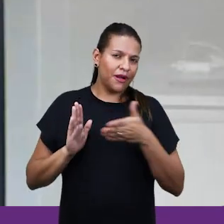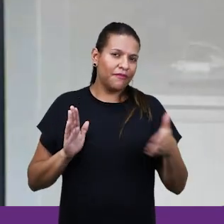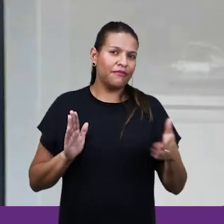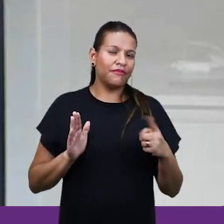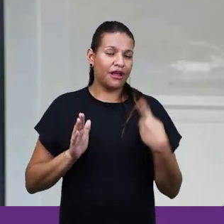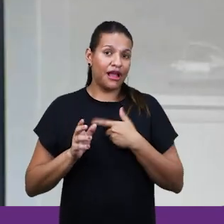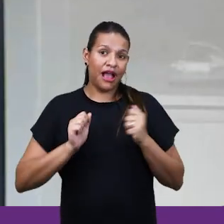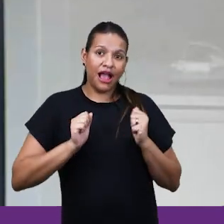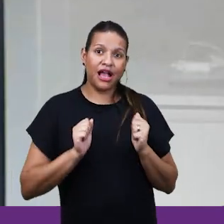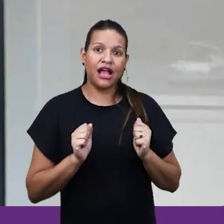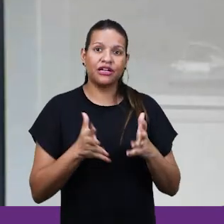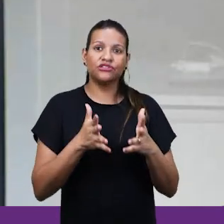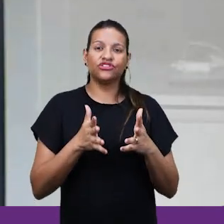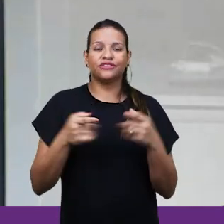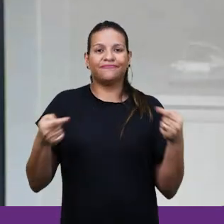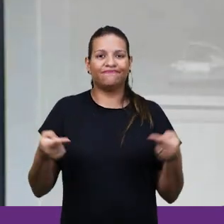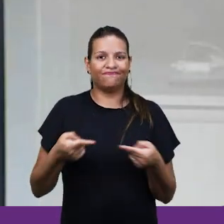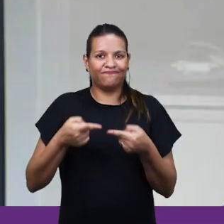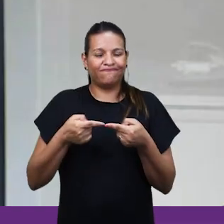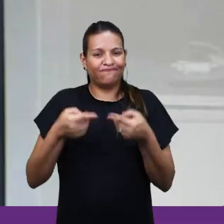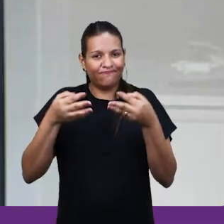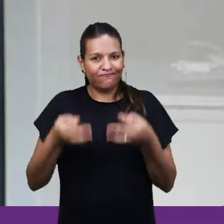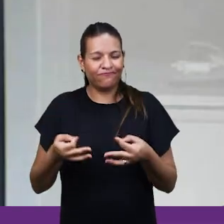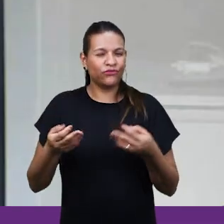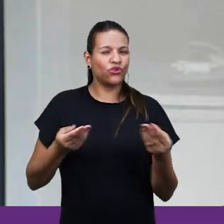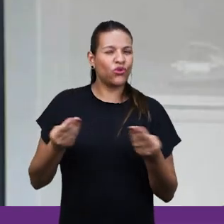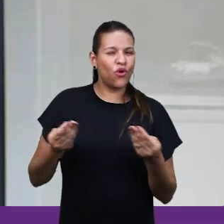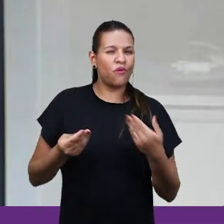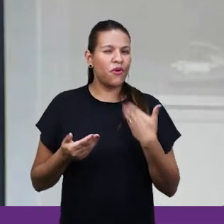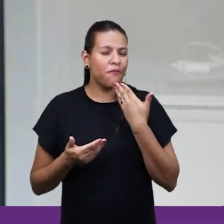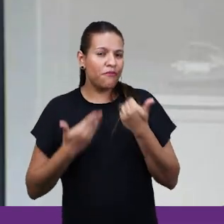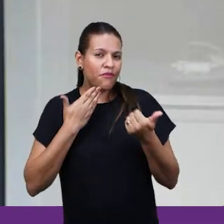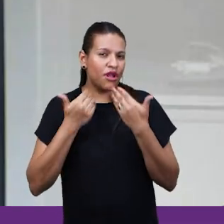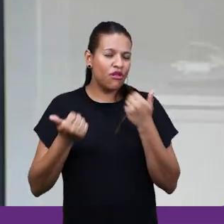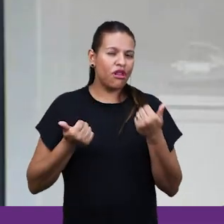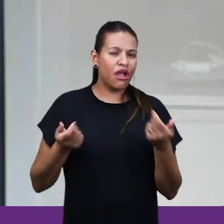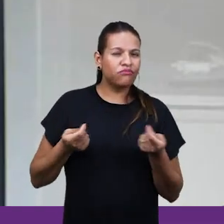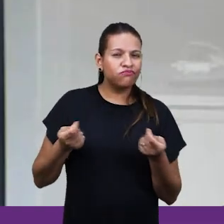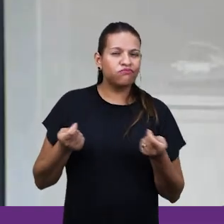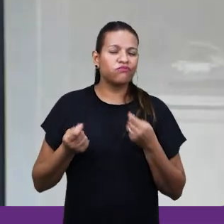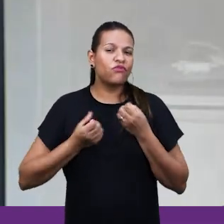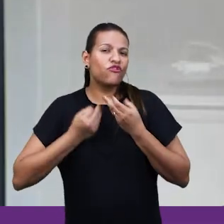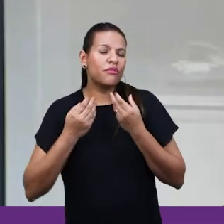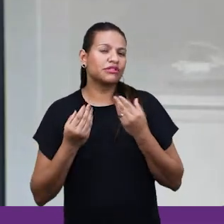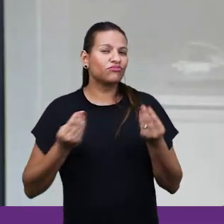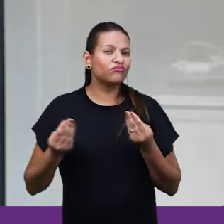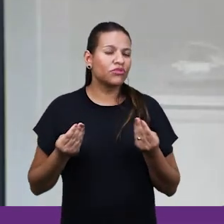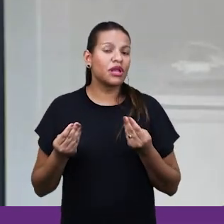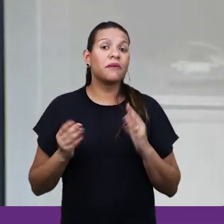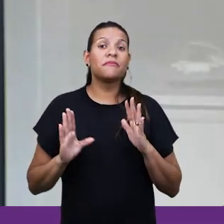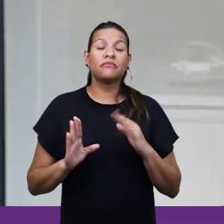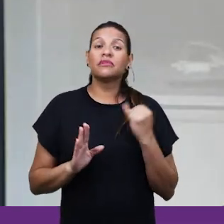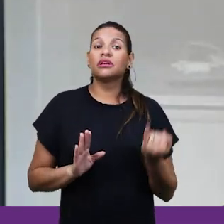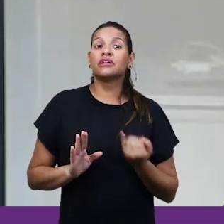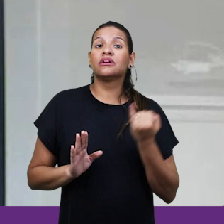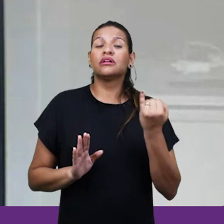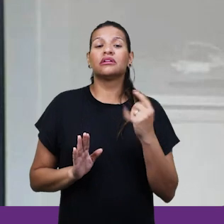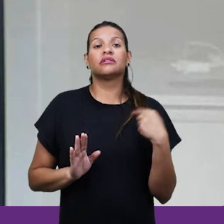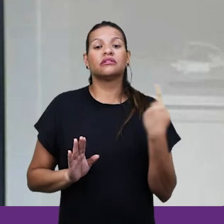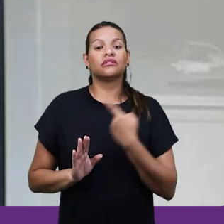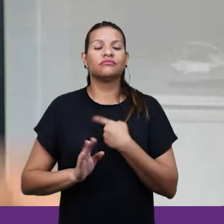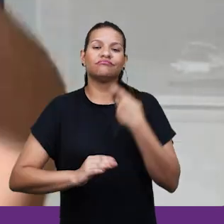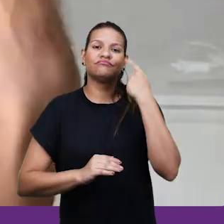governos, do Estado, e a legislação está aí, o Dr. Matheus falou um pouco em relação a isso, a responsabilidade também